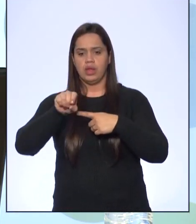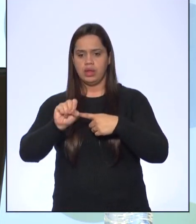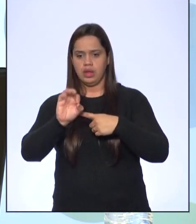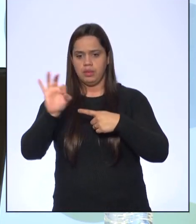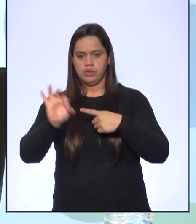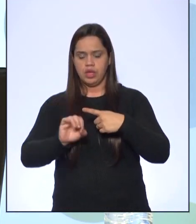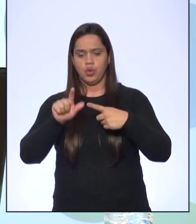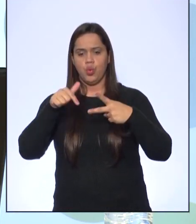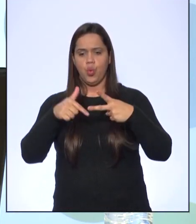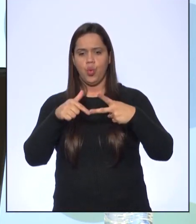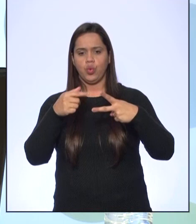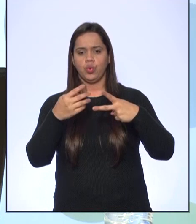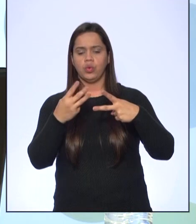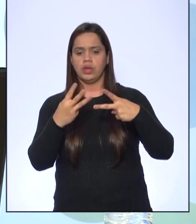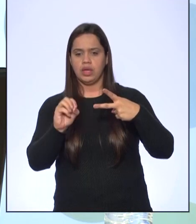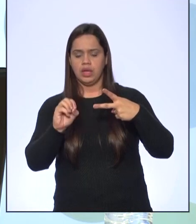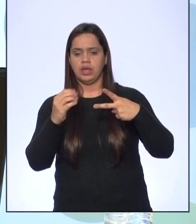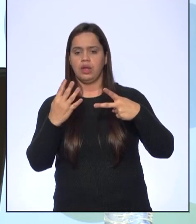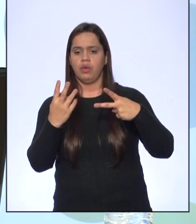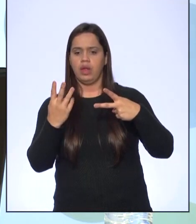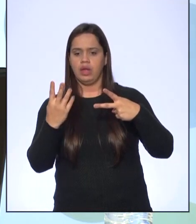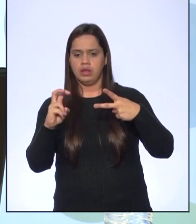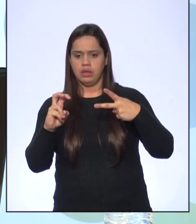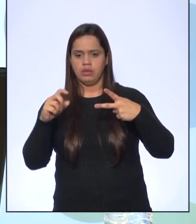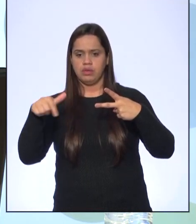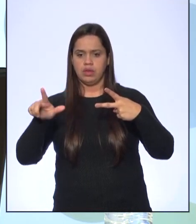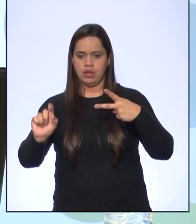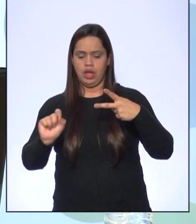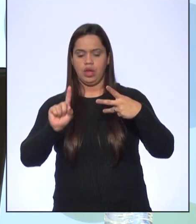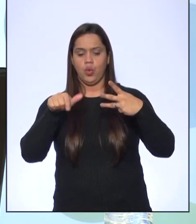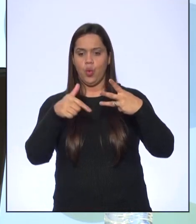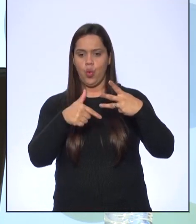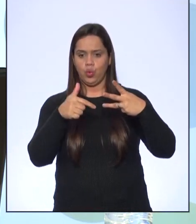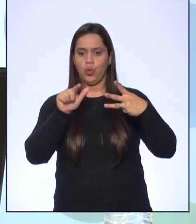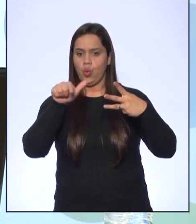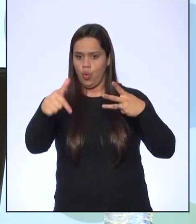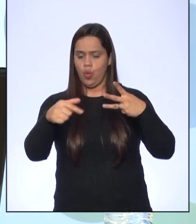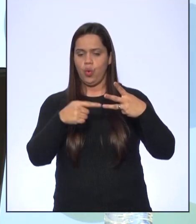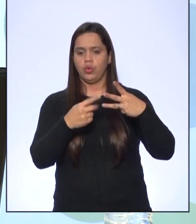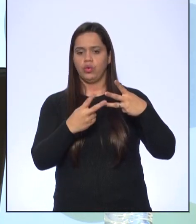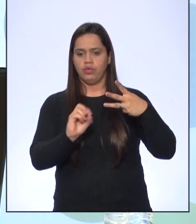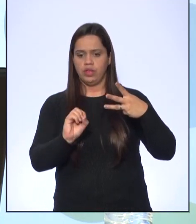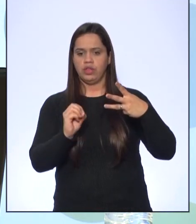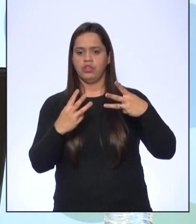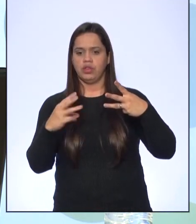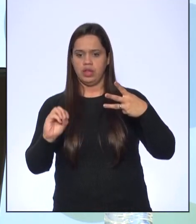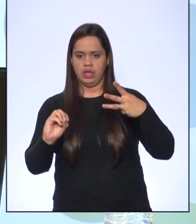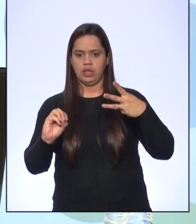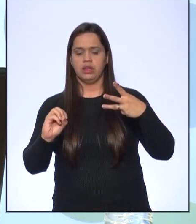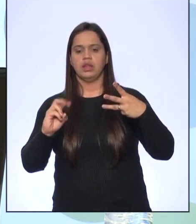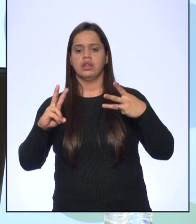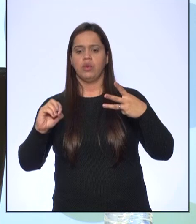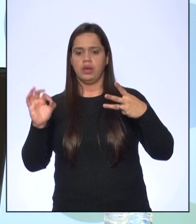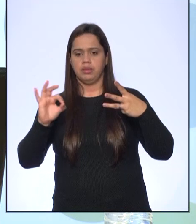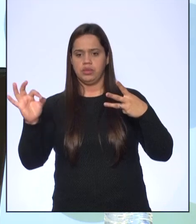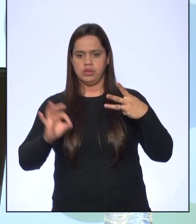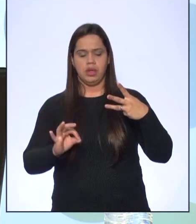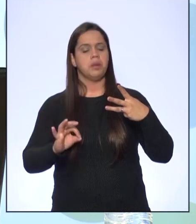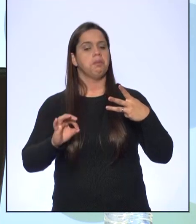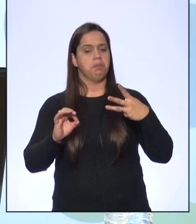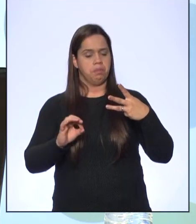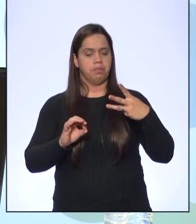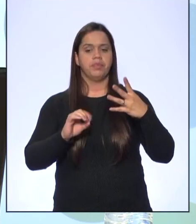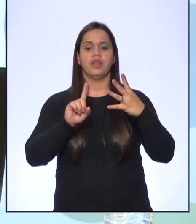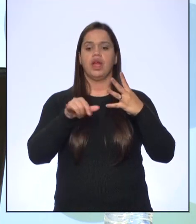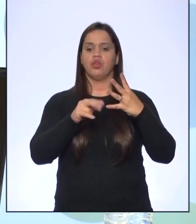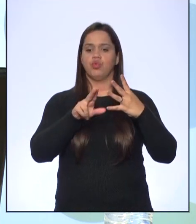respondeu 30%, 45% e 70%. A Boa. Jamile respondeu 20%, 30% e 50%. E a Boa.